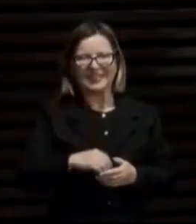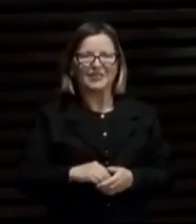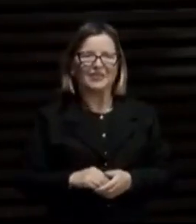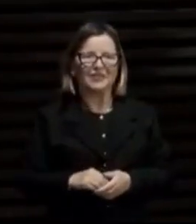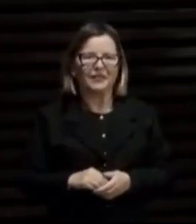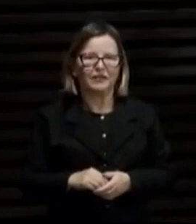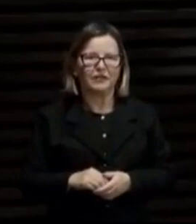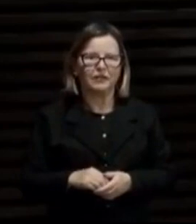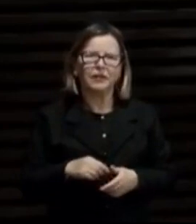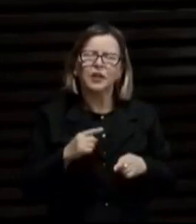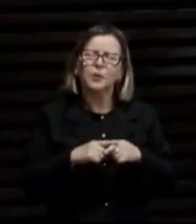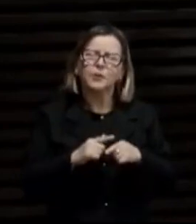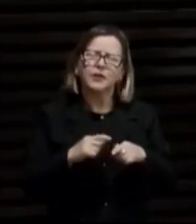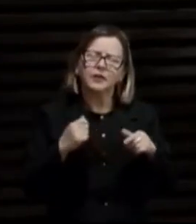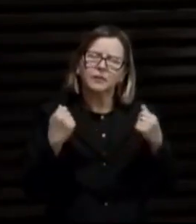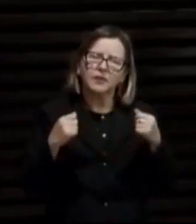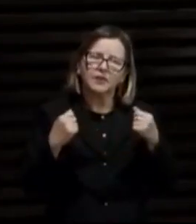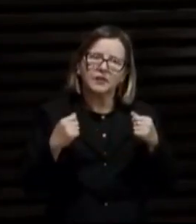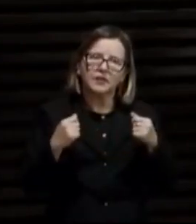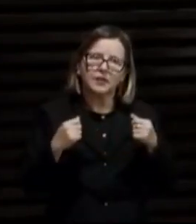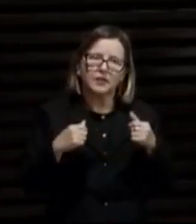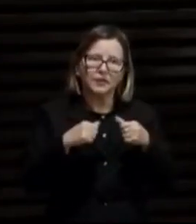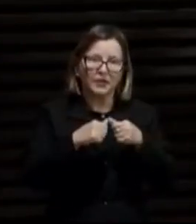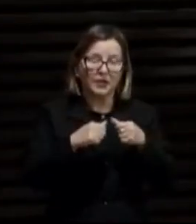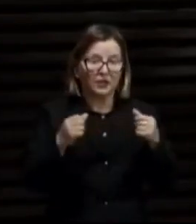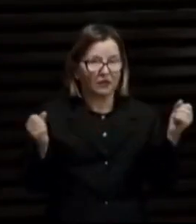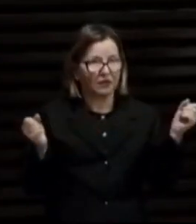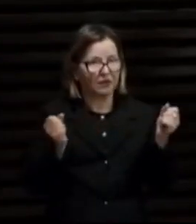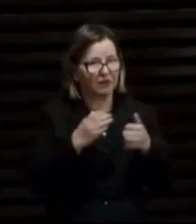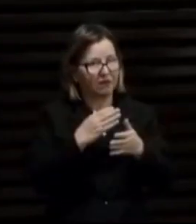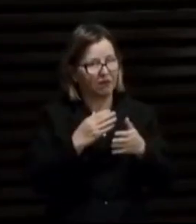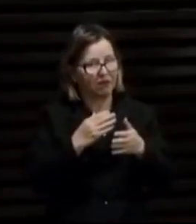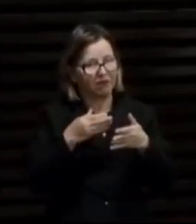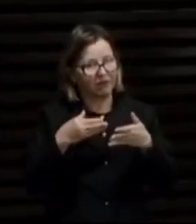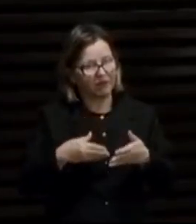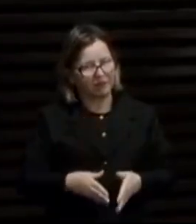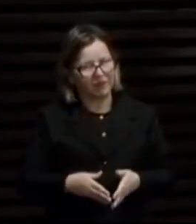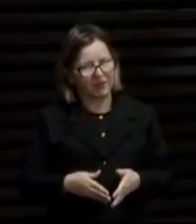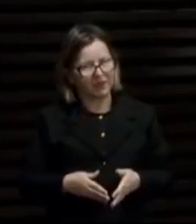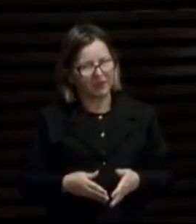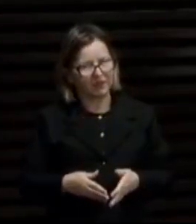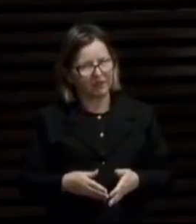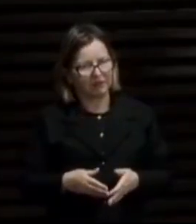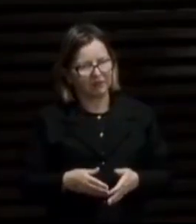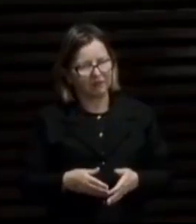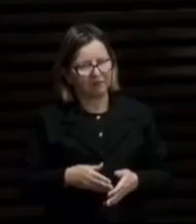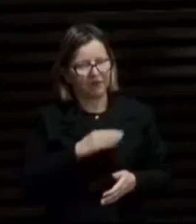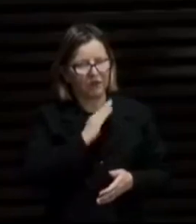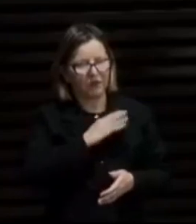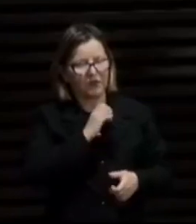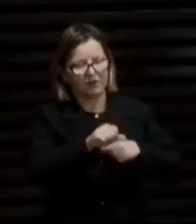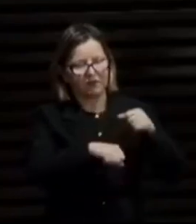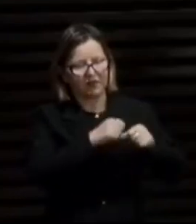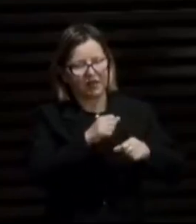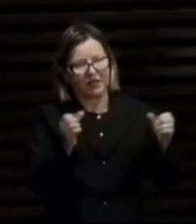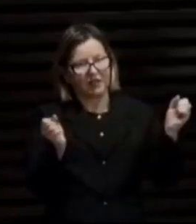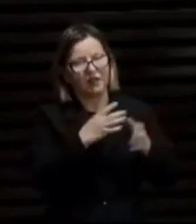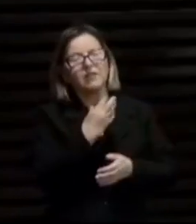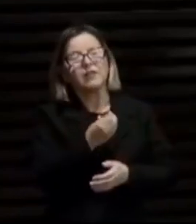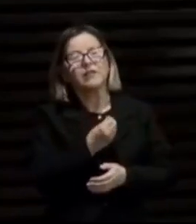nós precisamos desse novo nascimento, da regeneração, da nova vida?